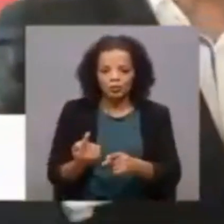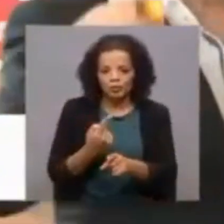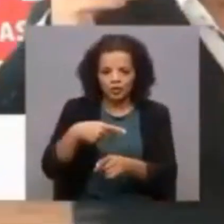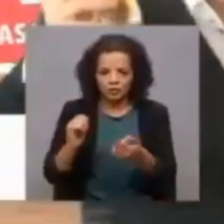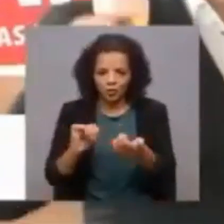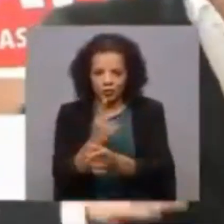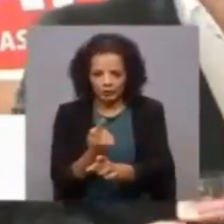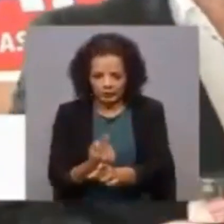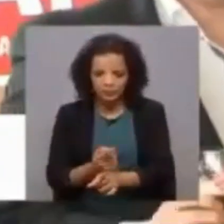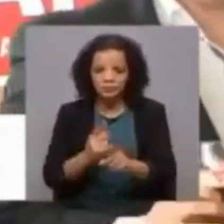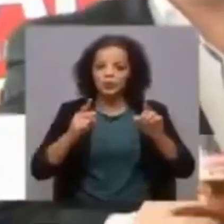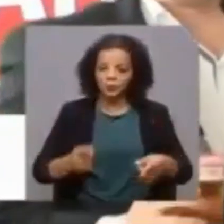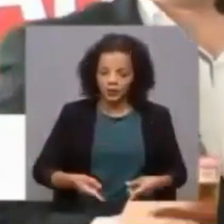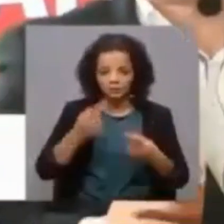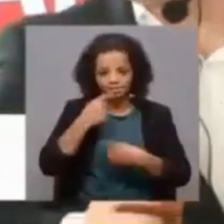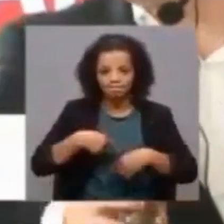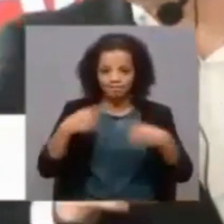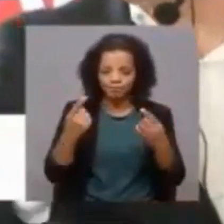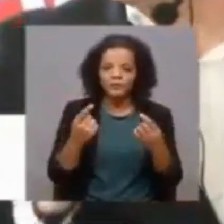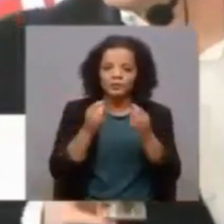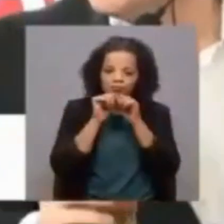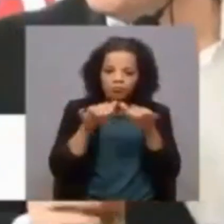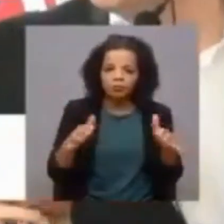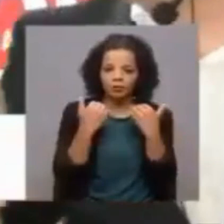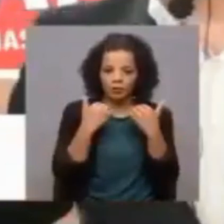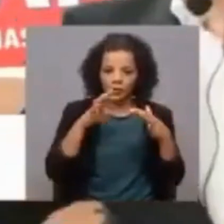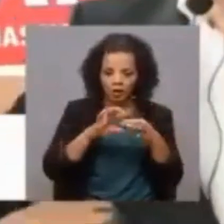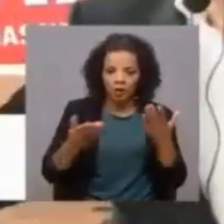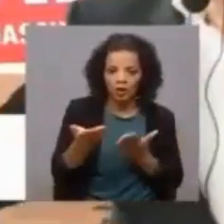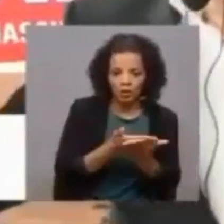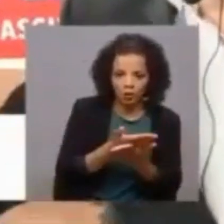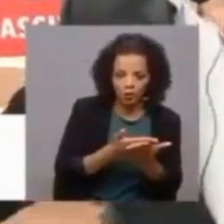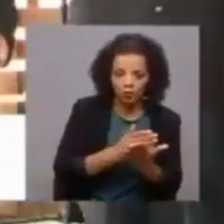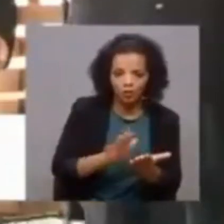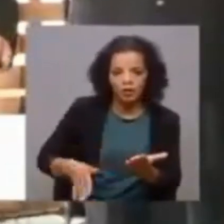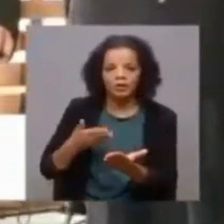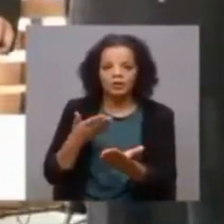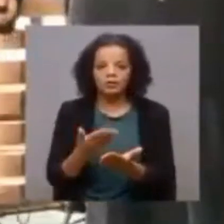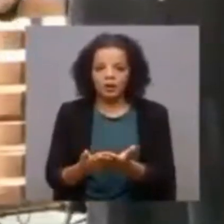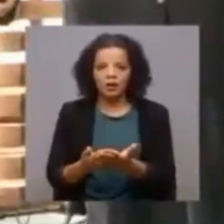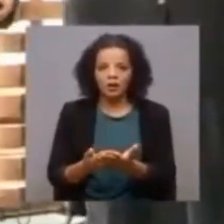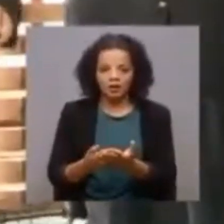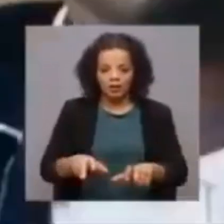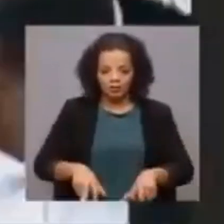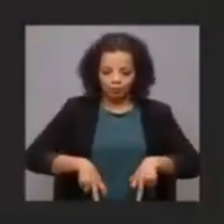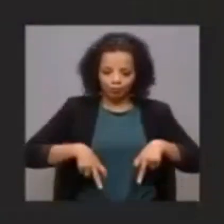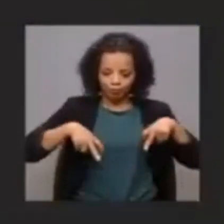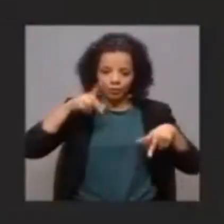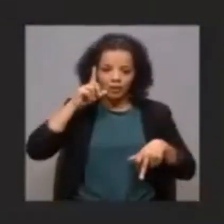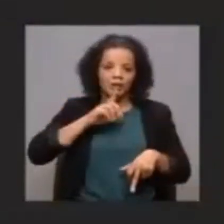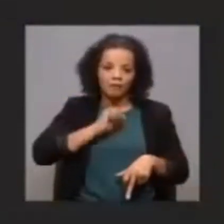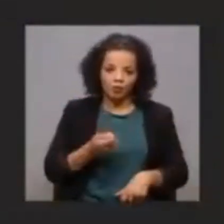comunicação social começarem a revelar informação sobre os negócios que estiveram na origem da fortuna da filha do ex-presidente de